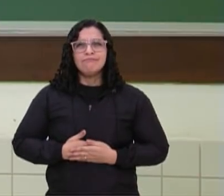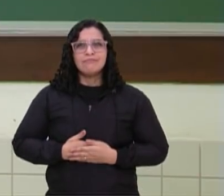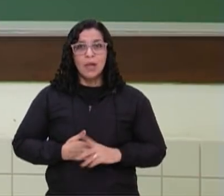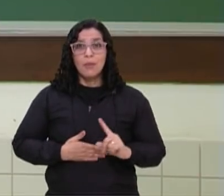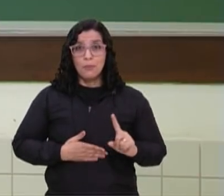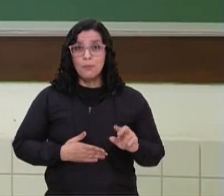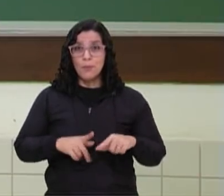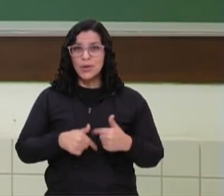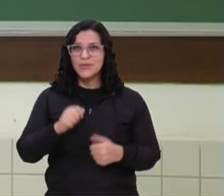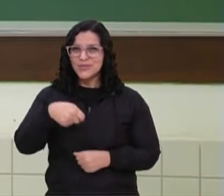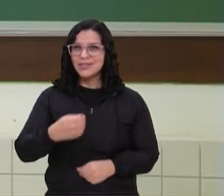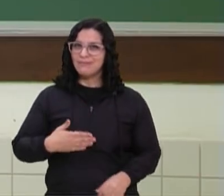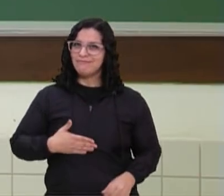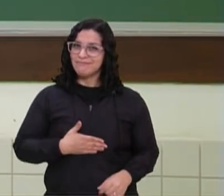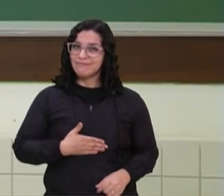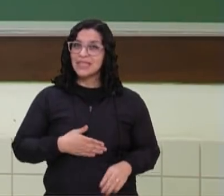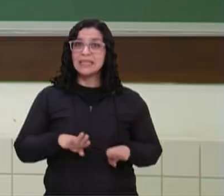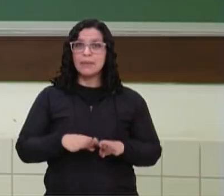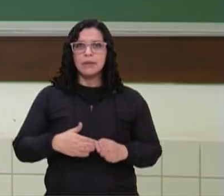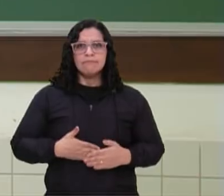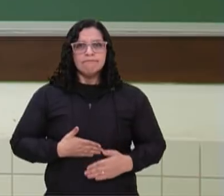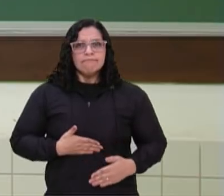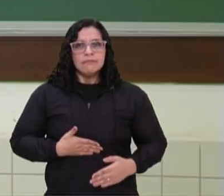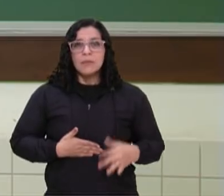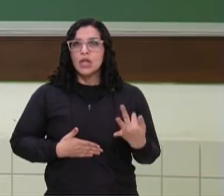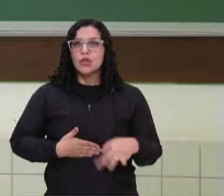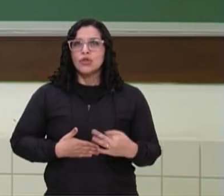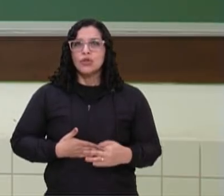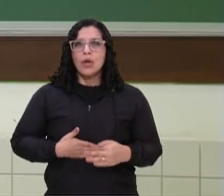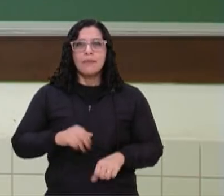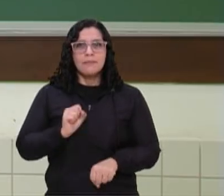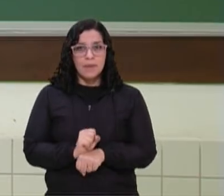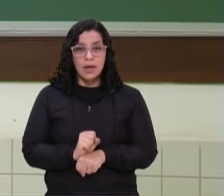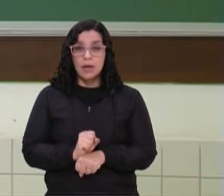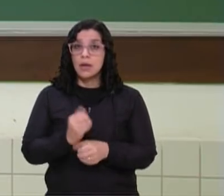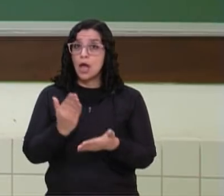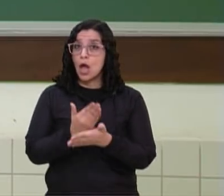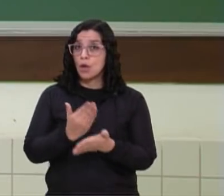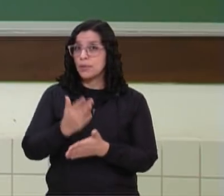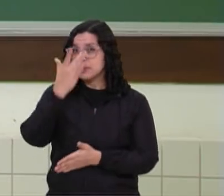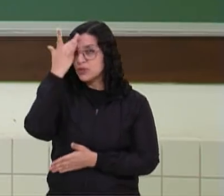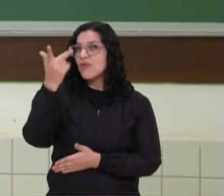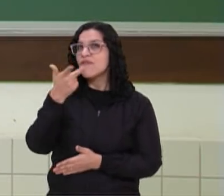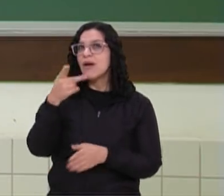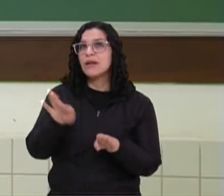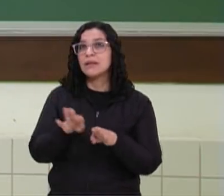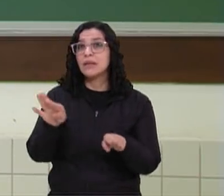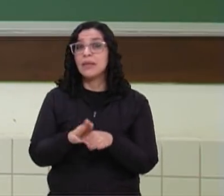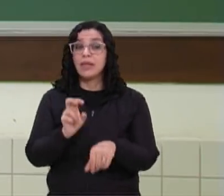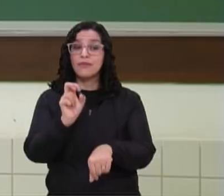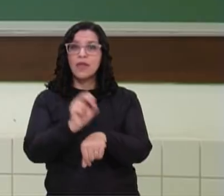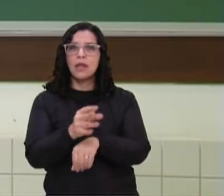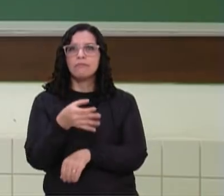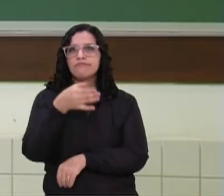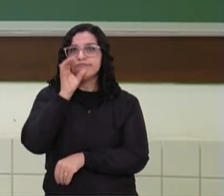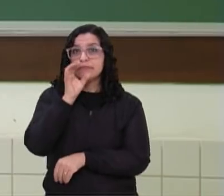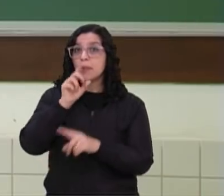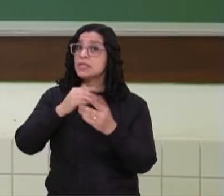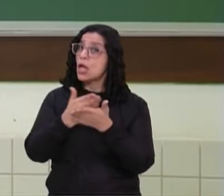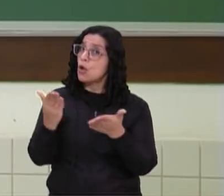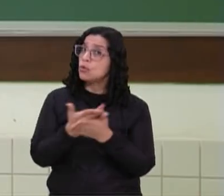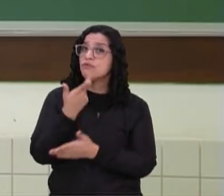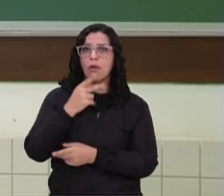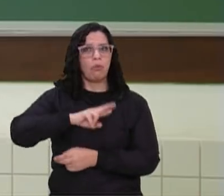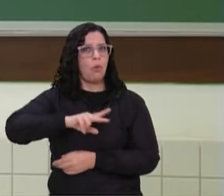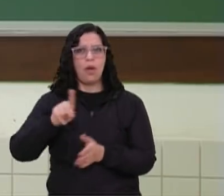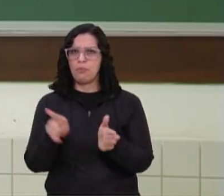e provavelmente porque ele pressionava essa úlcera para não sentir dor. Há pessoas que falam que ele teria sido envenenado. Já foi feito testes e comprovam